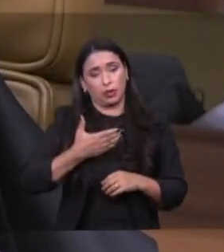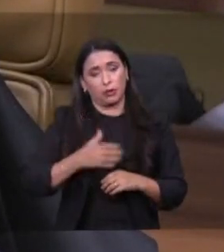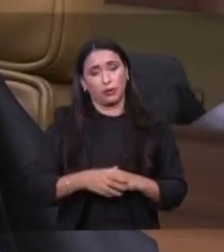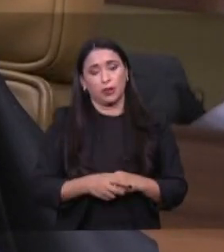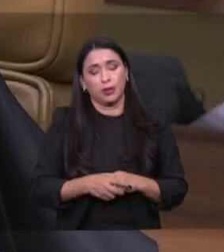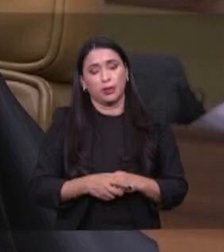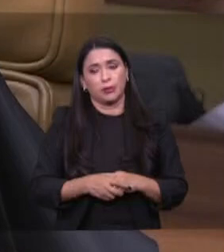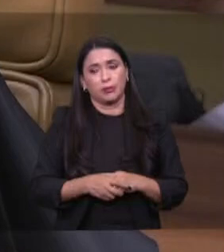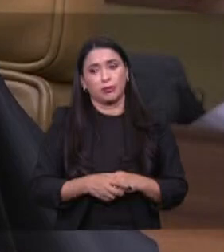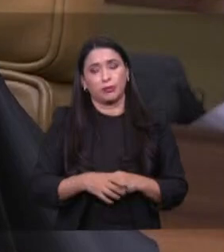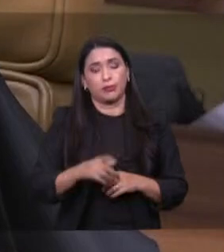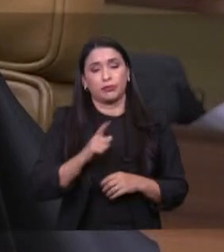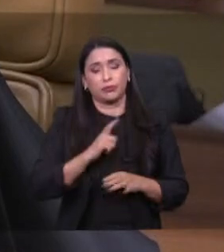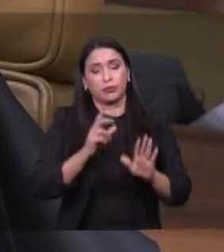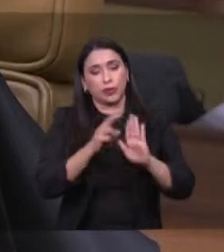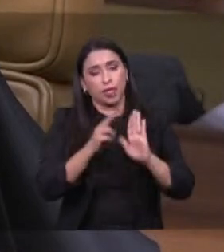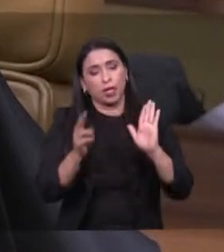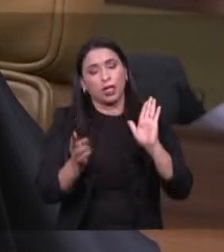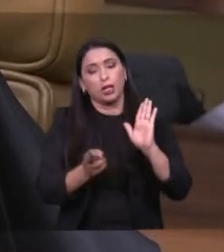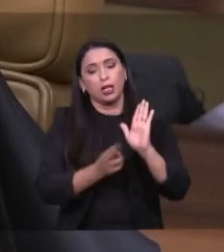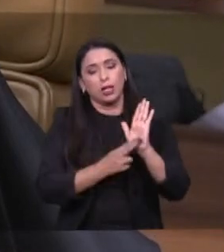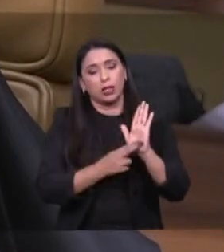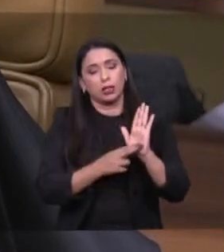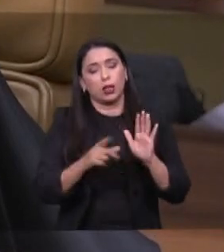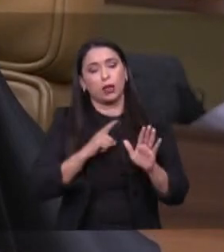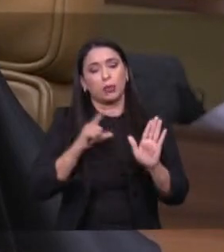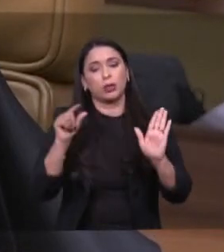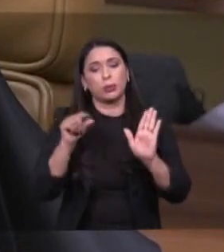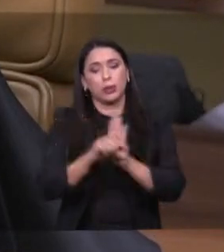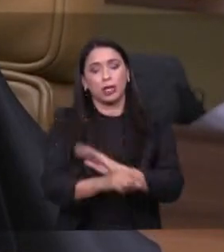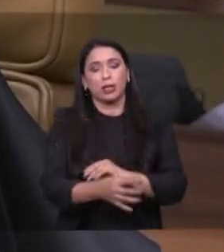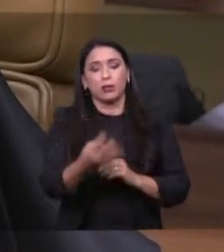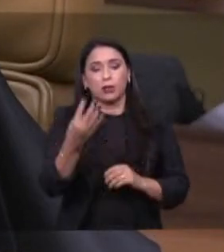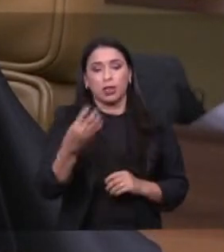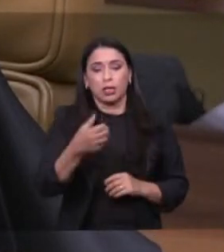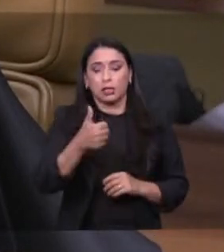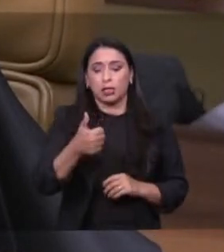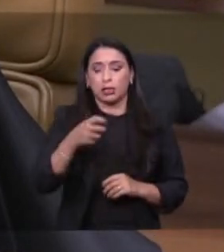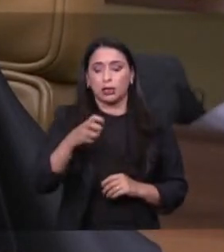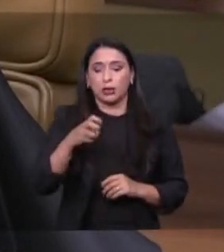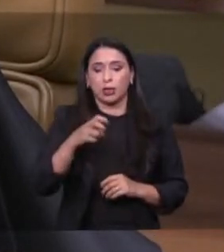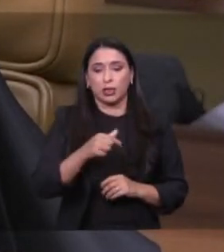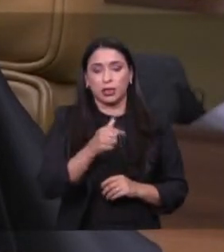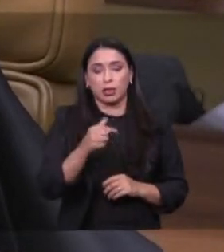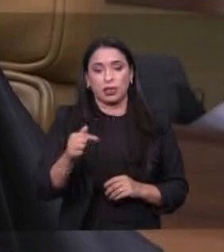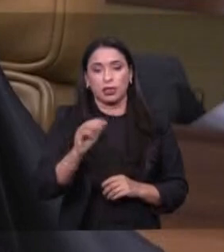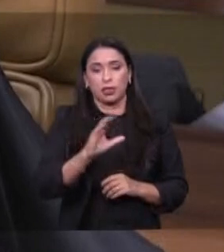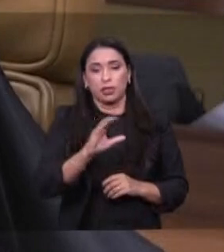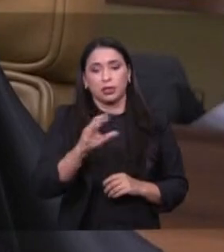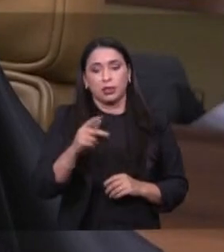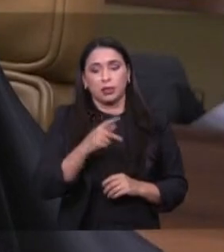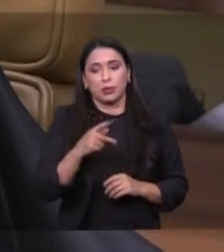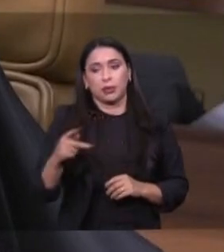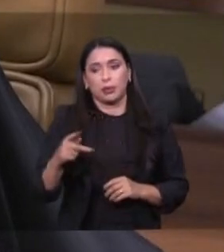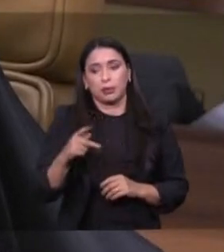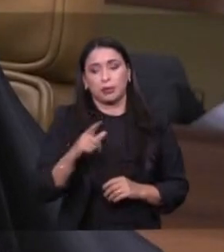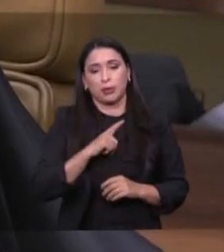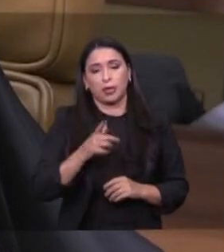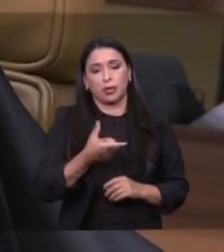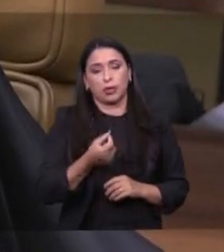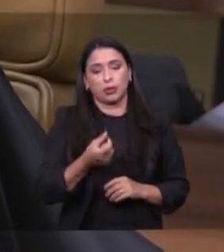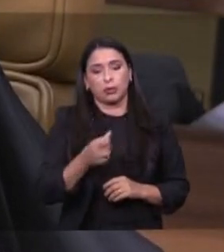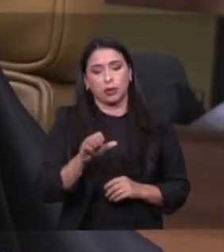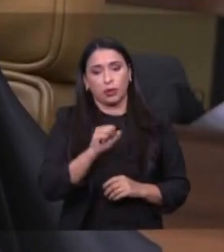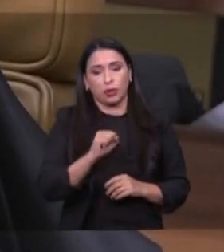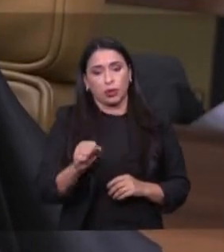A referida norma, que estaria situada no parágrafo 4º do 157 do CPP, em 2008, aprovada no